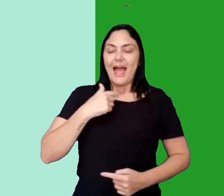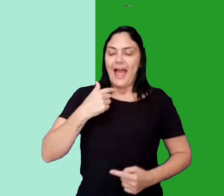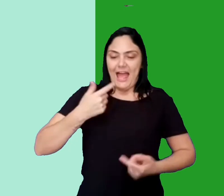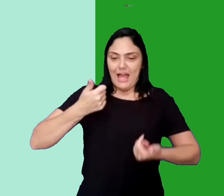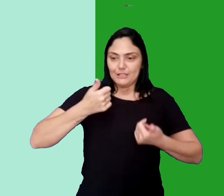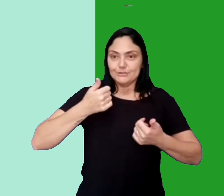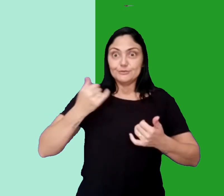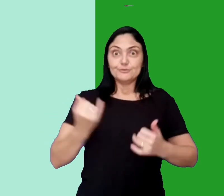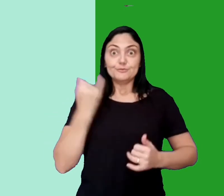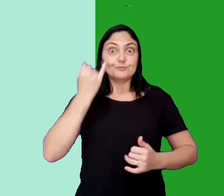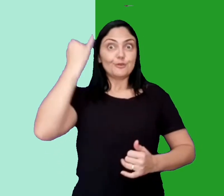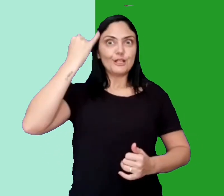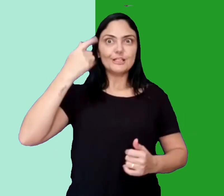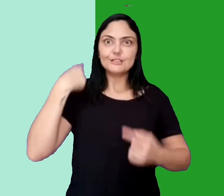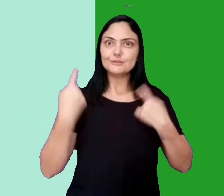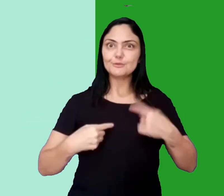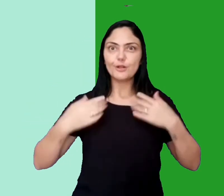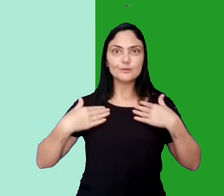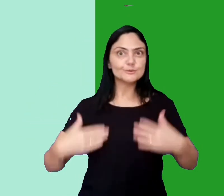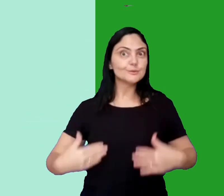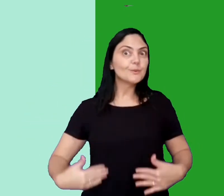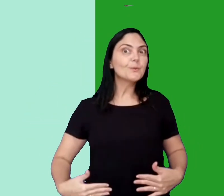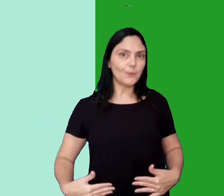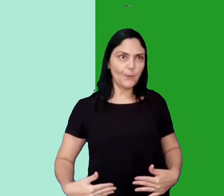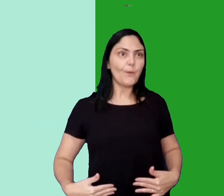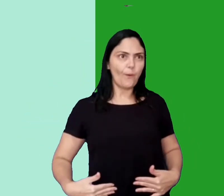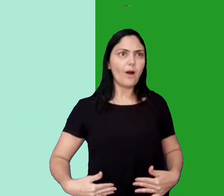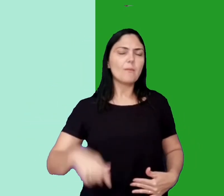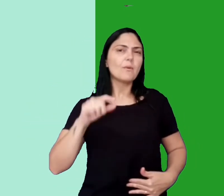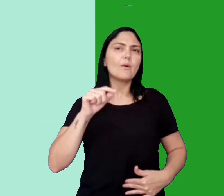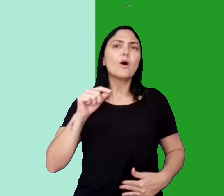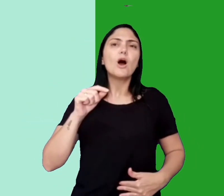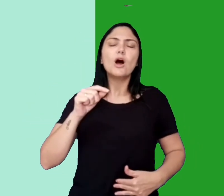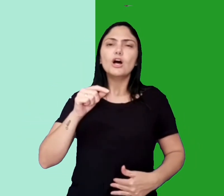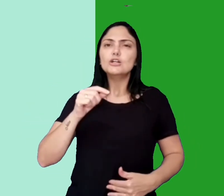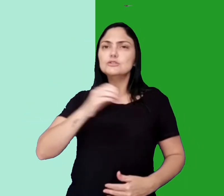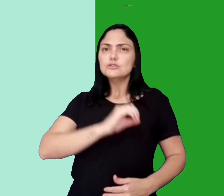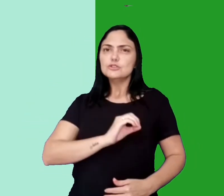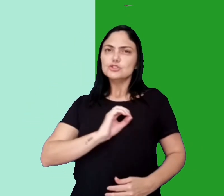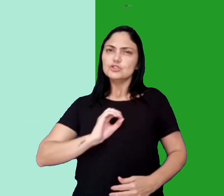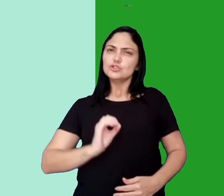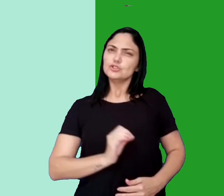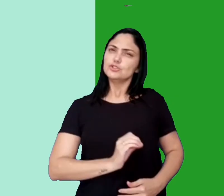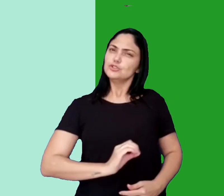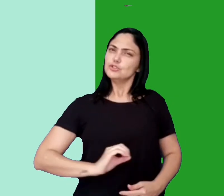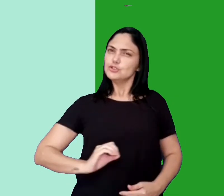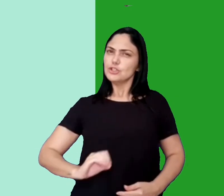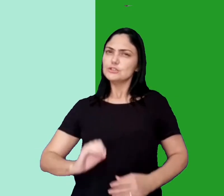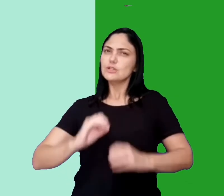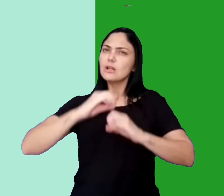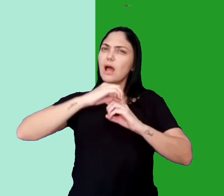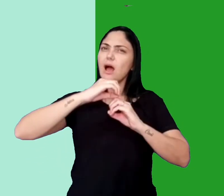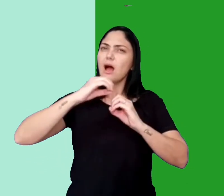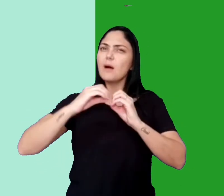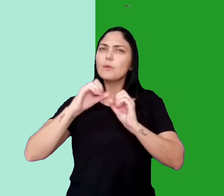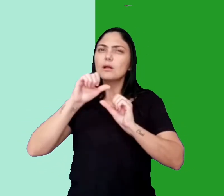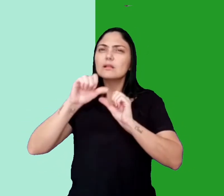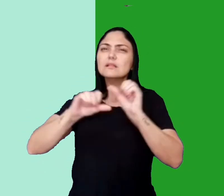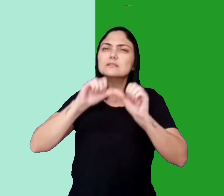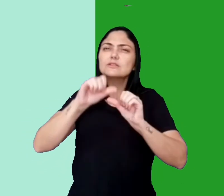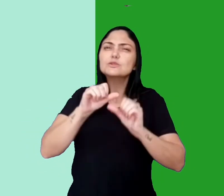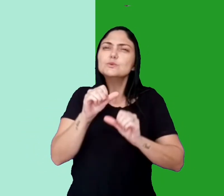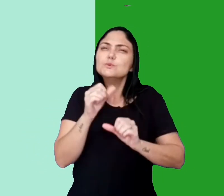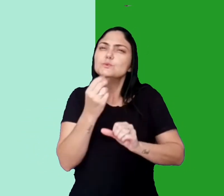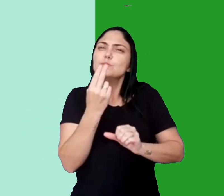que precisamos para realizar todas as nossas atividades. Para isso acontecer, o sistema digestório transforma as grandes moléculas dos alimentos em